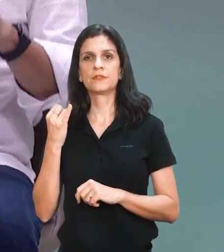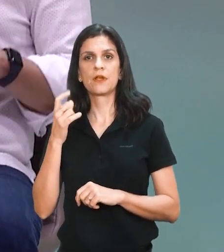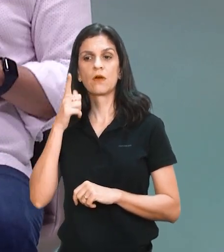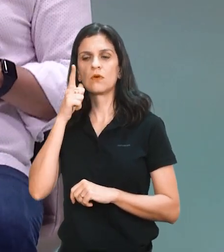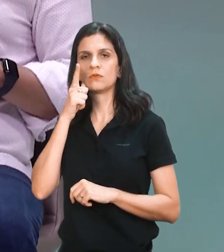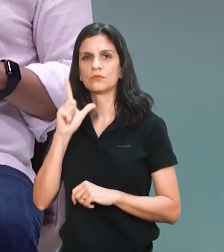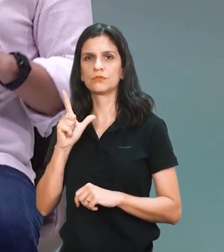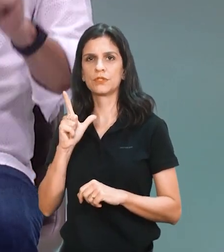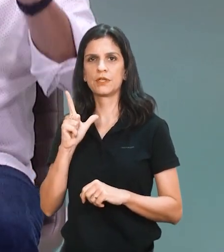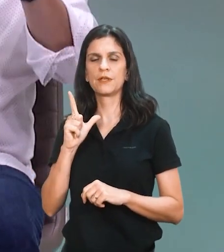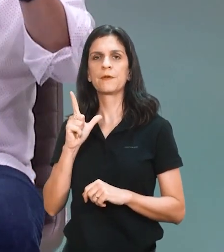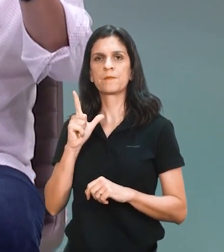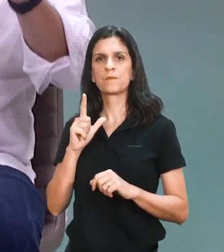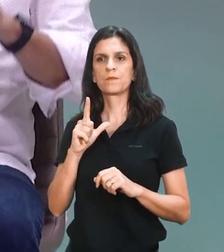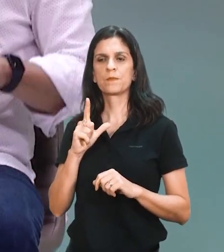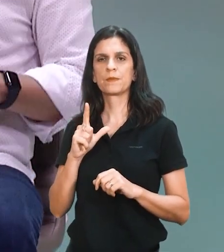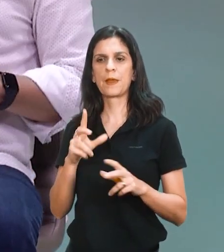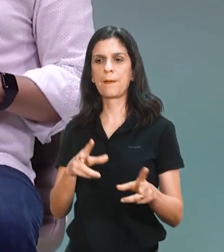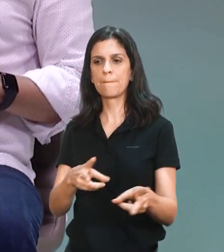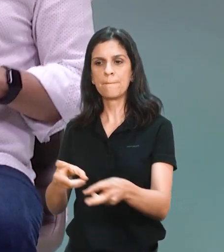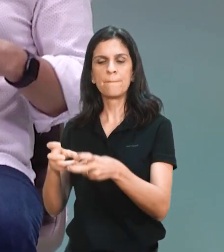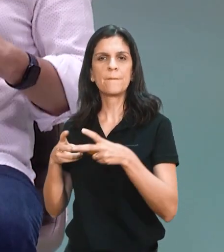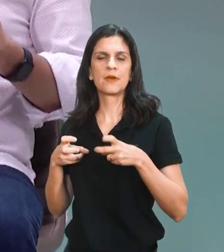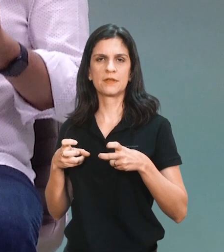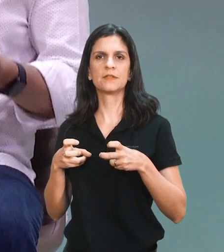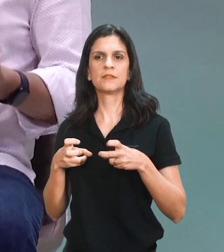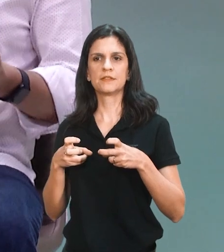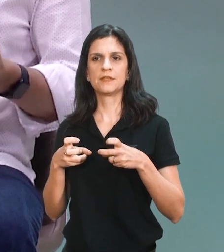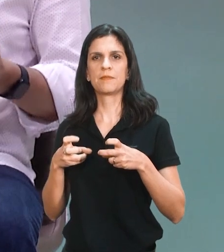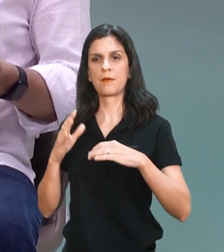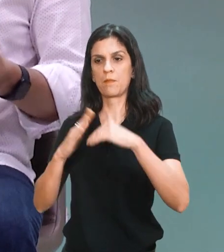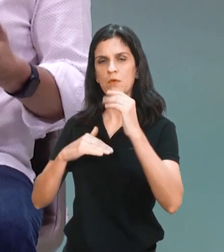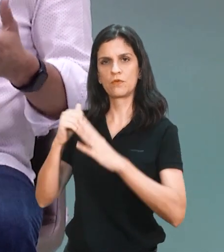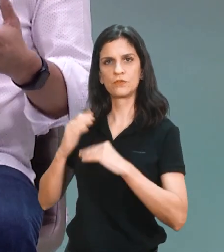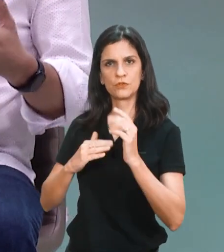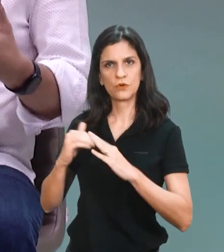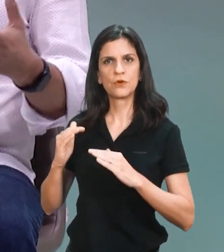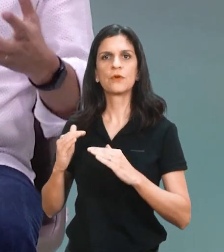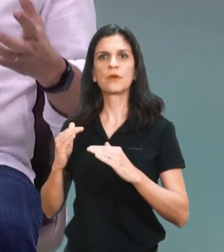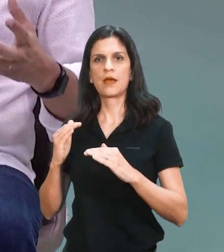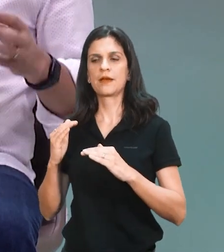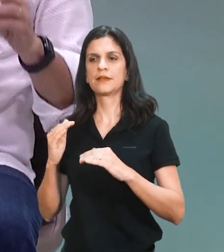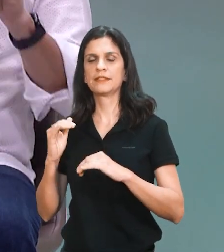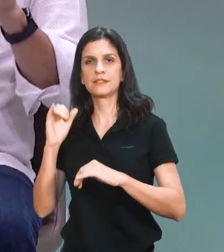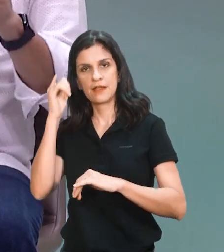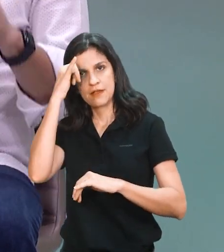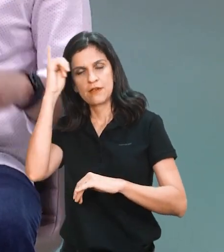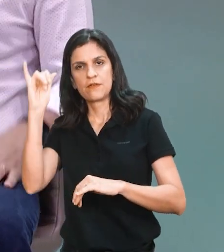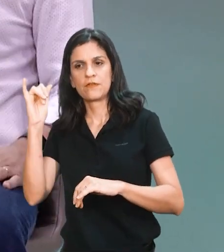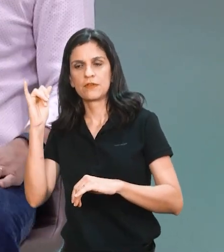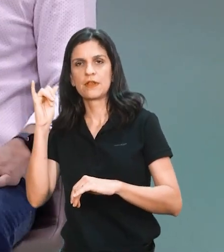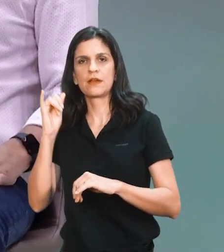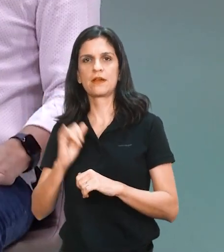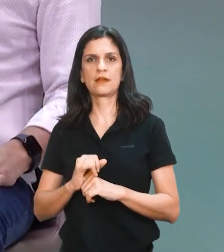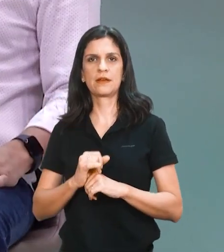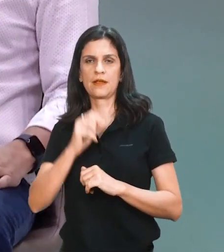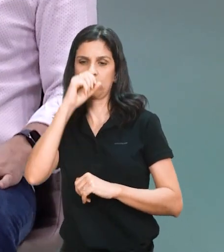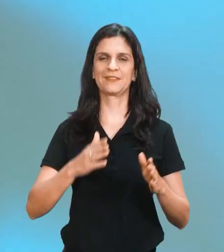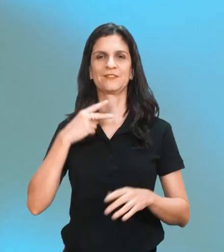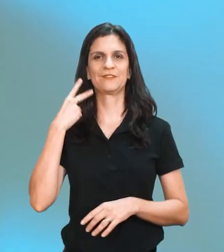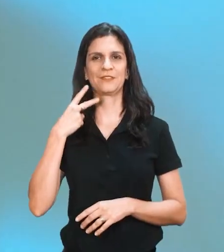consegue também atingir aquilo que é a nossa intenção, de tentar coibir esses abusos que estão